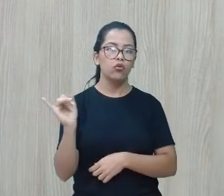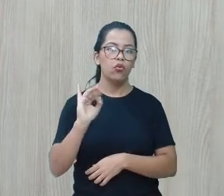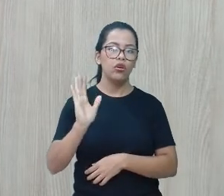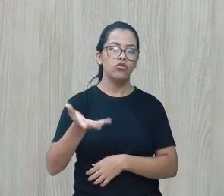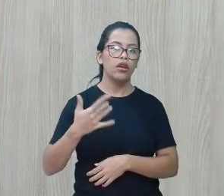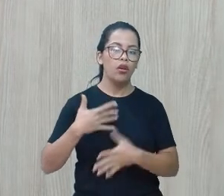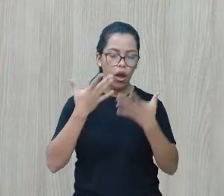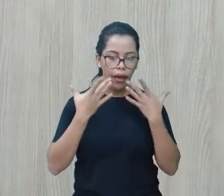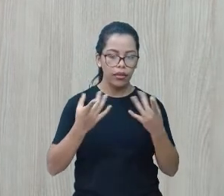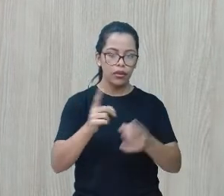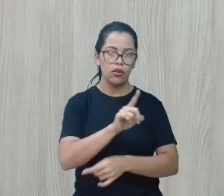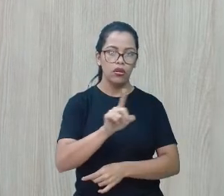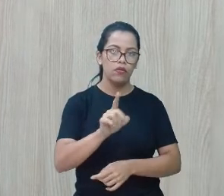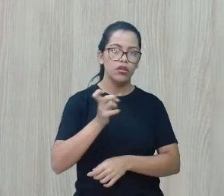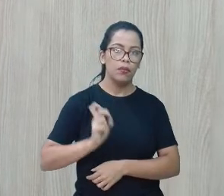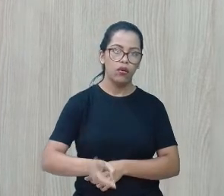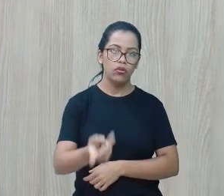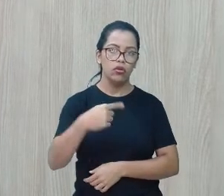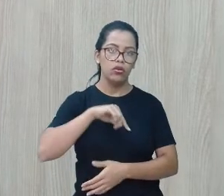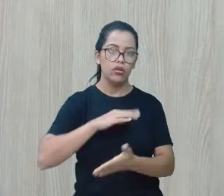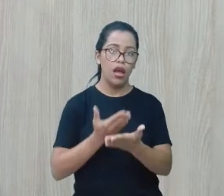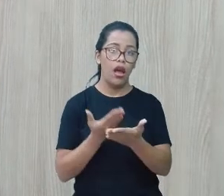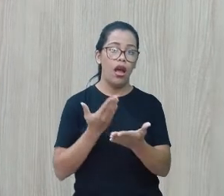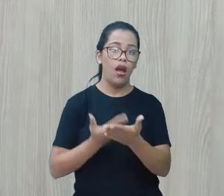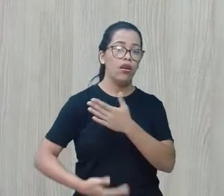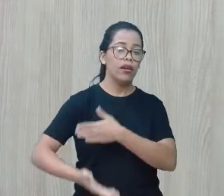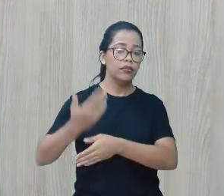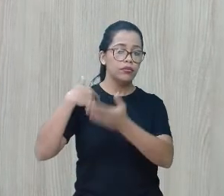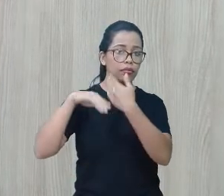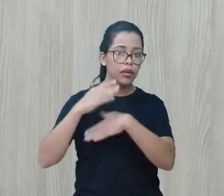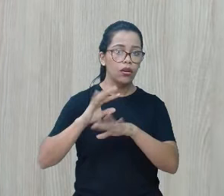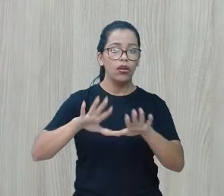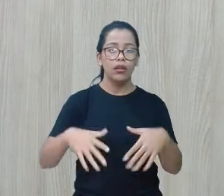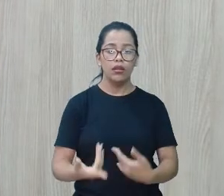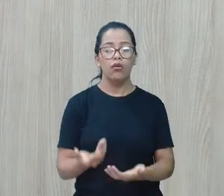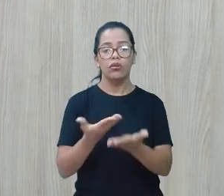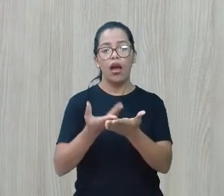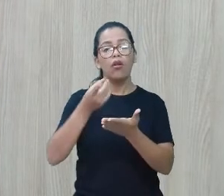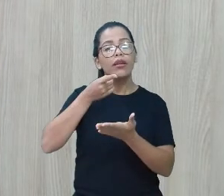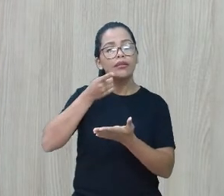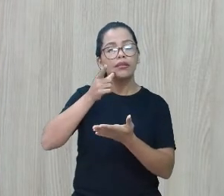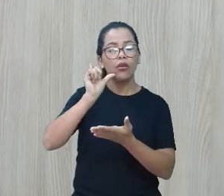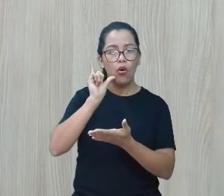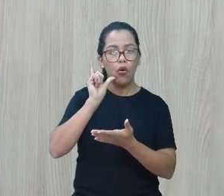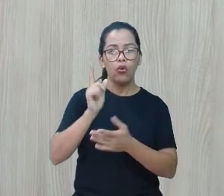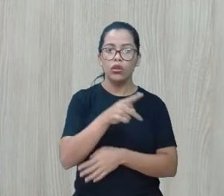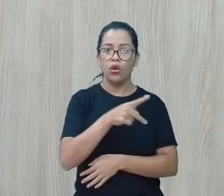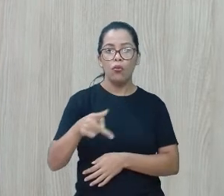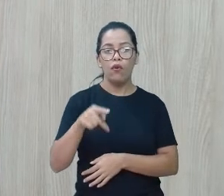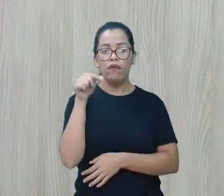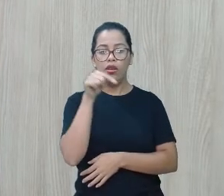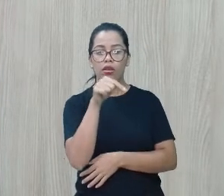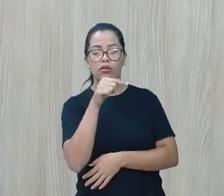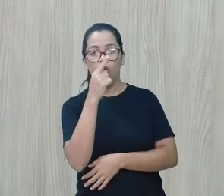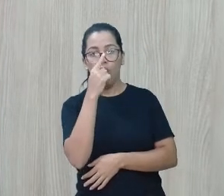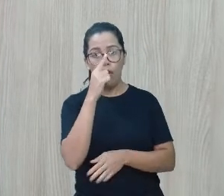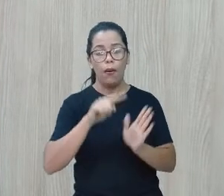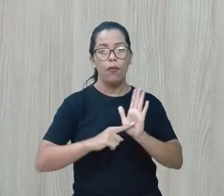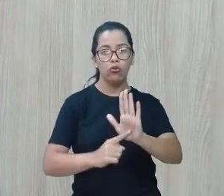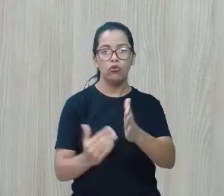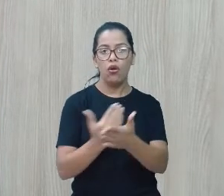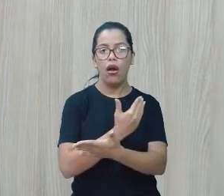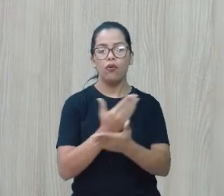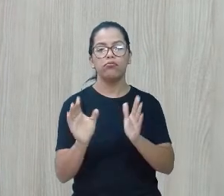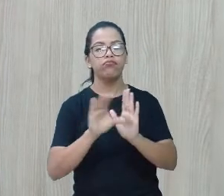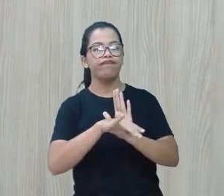atenção para continuação da aula anterior, Ou seja, na aula de ontem, onde o professor Pedro trouxe os conceitos e você